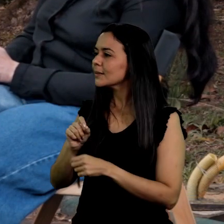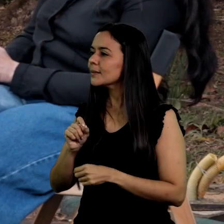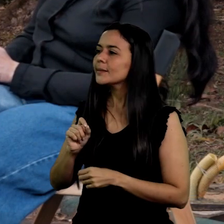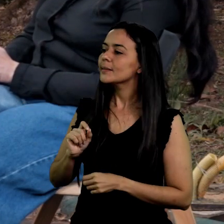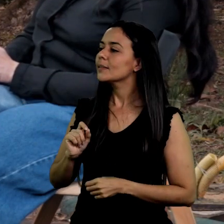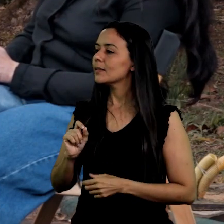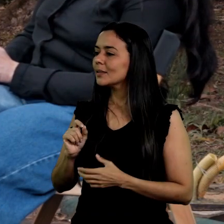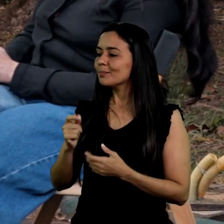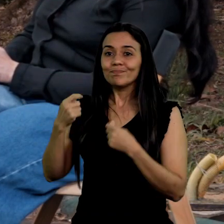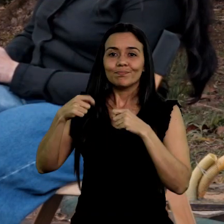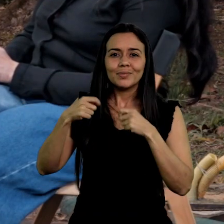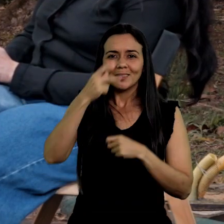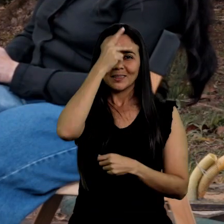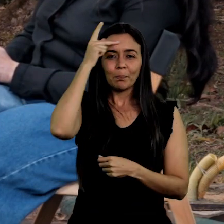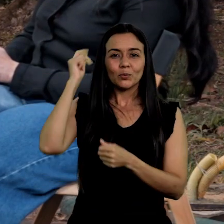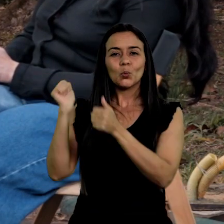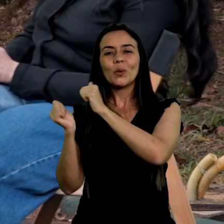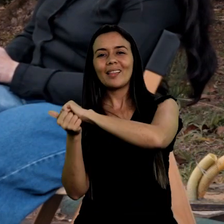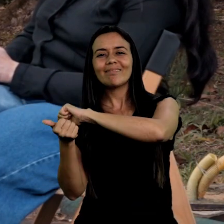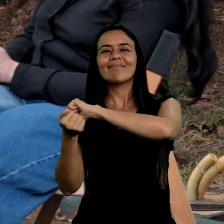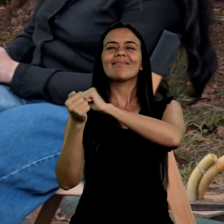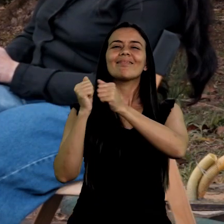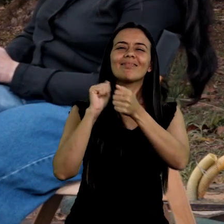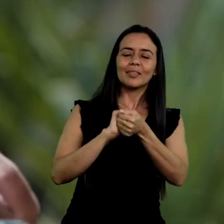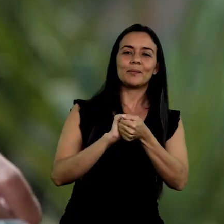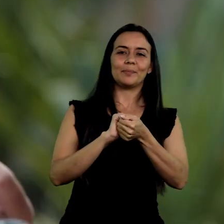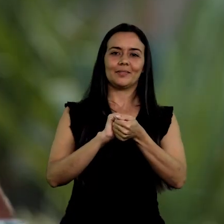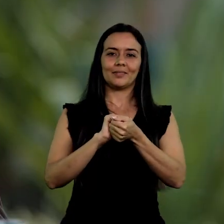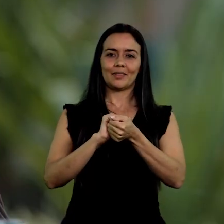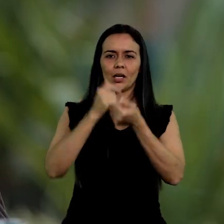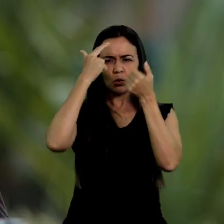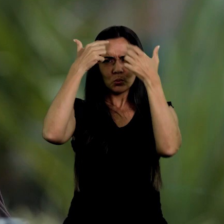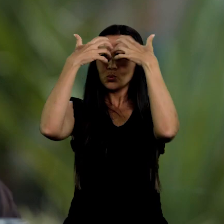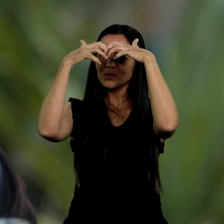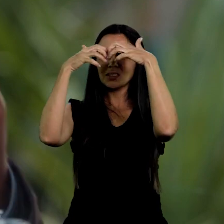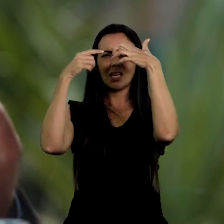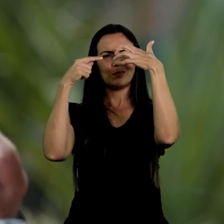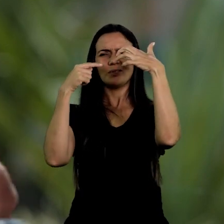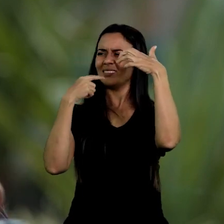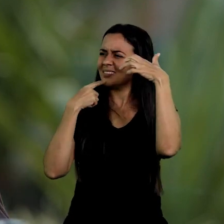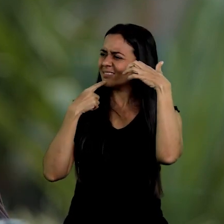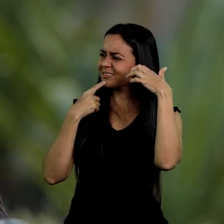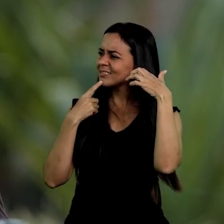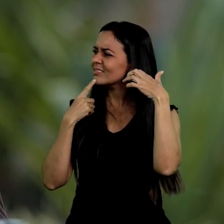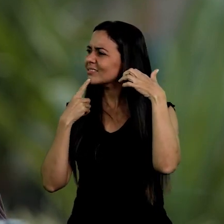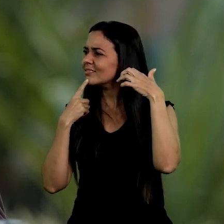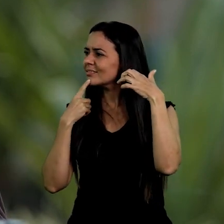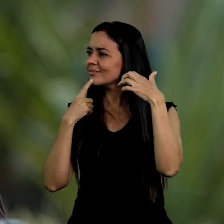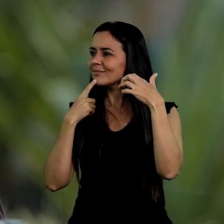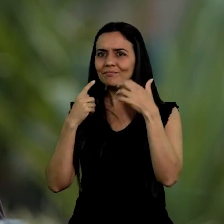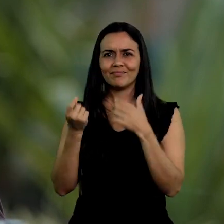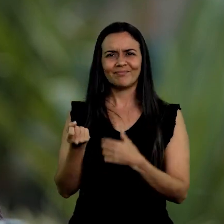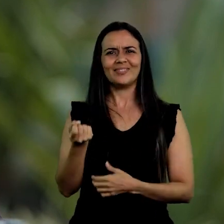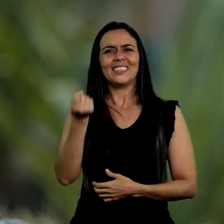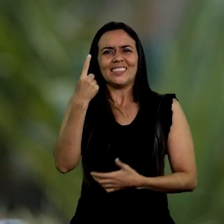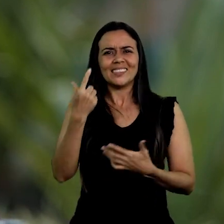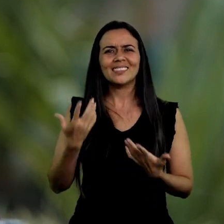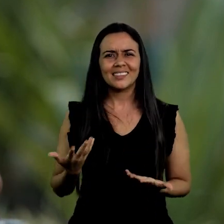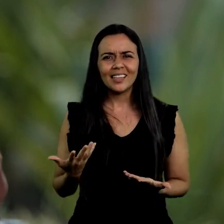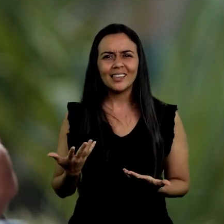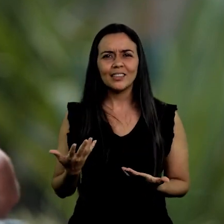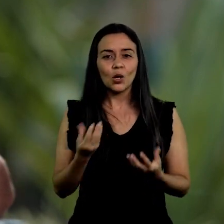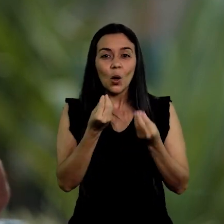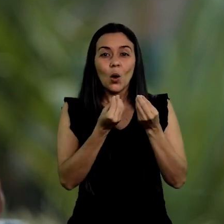acho que também tem essa adaptação, né? Como é que o cérebro vai reagir a essas novas dicas sociais, né,